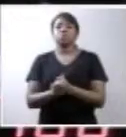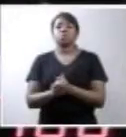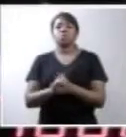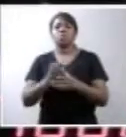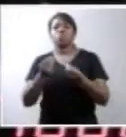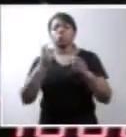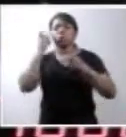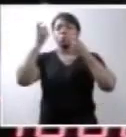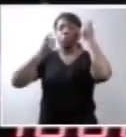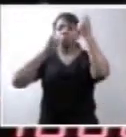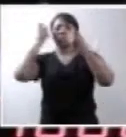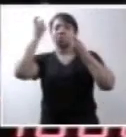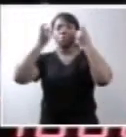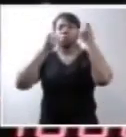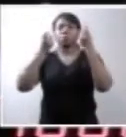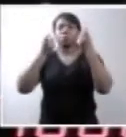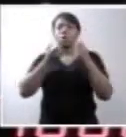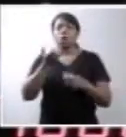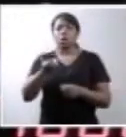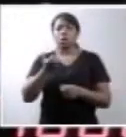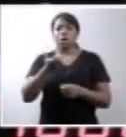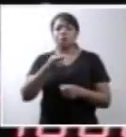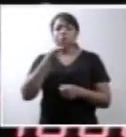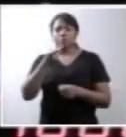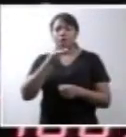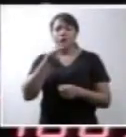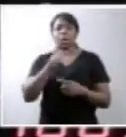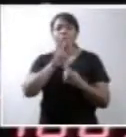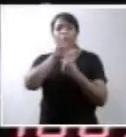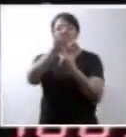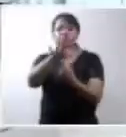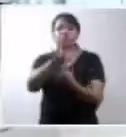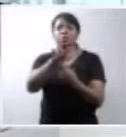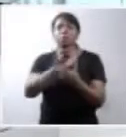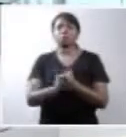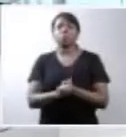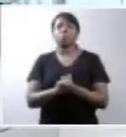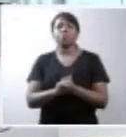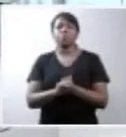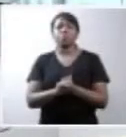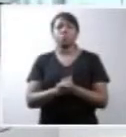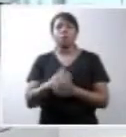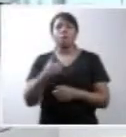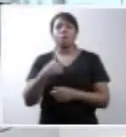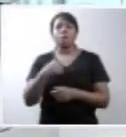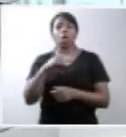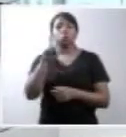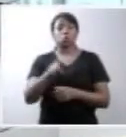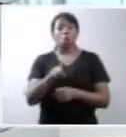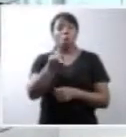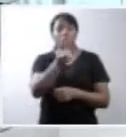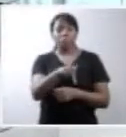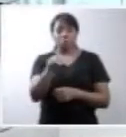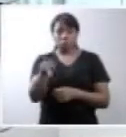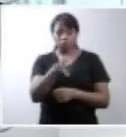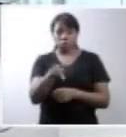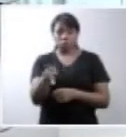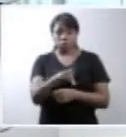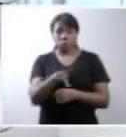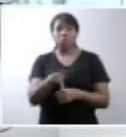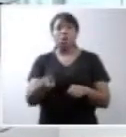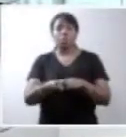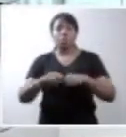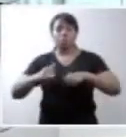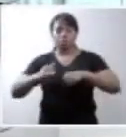muito preocupante. Eu quero fazer um reparo na minha apresentação. Eu sou professora de endocrinologia e